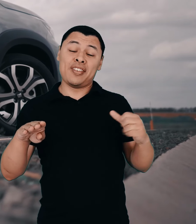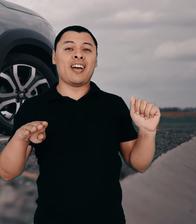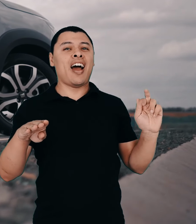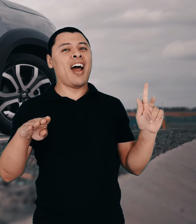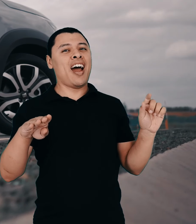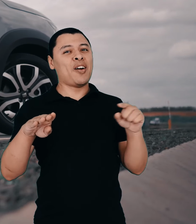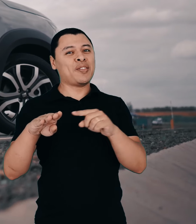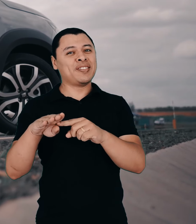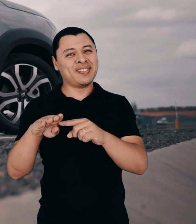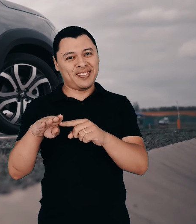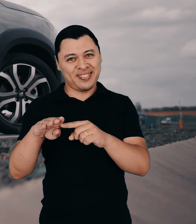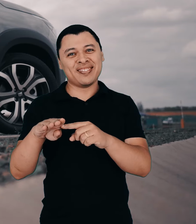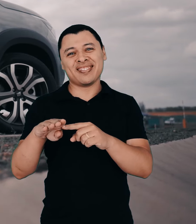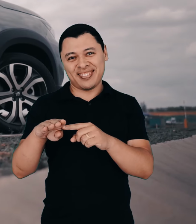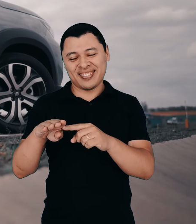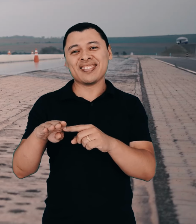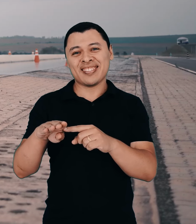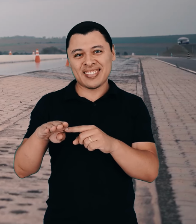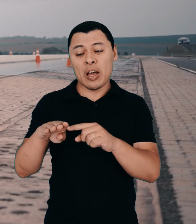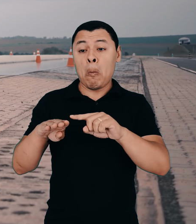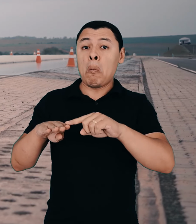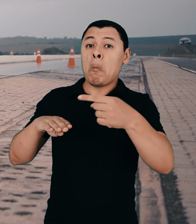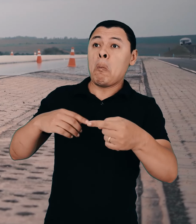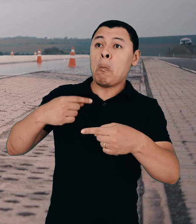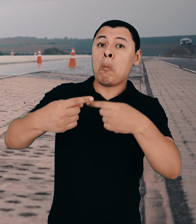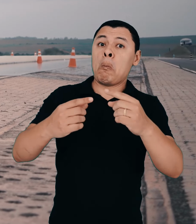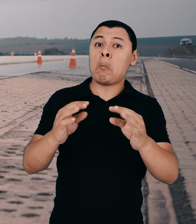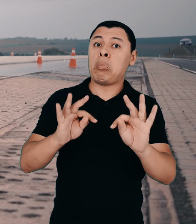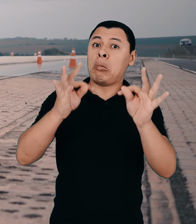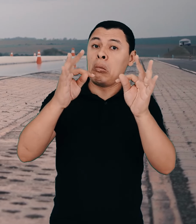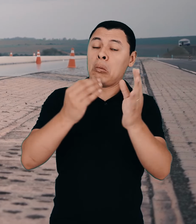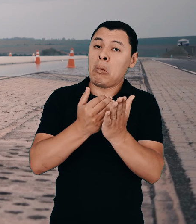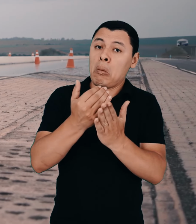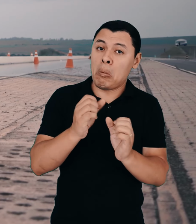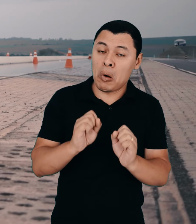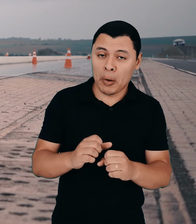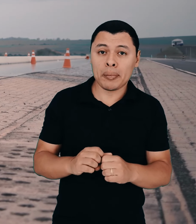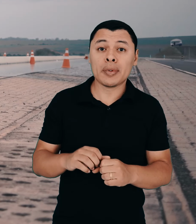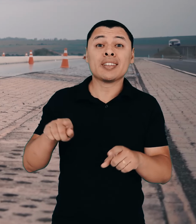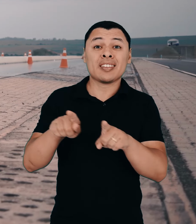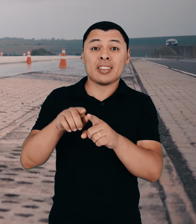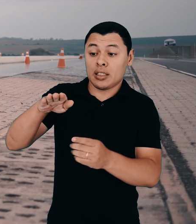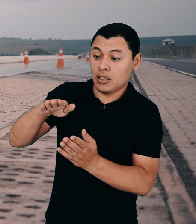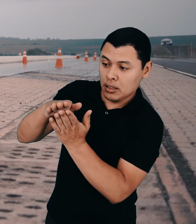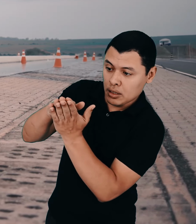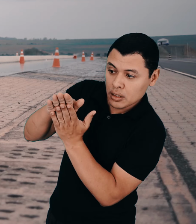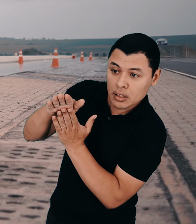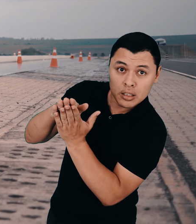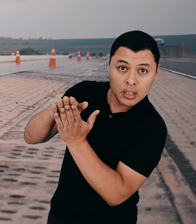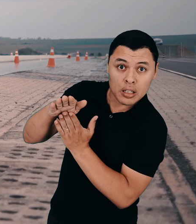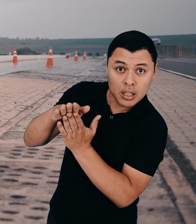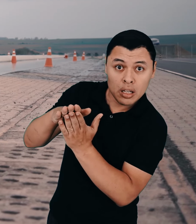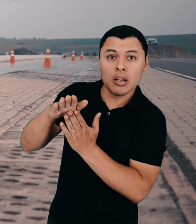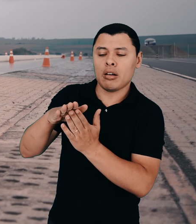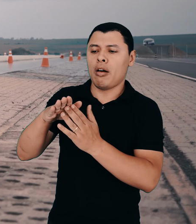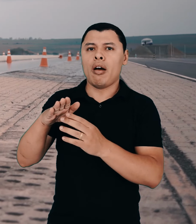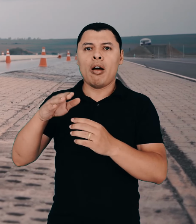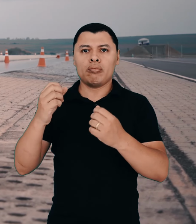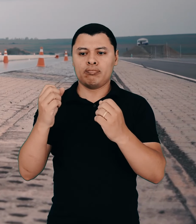ainda, apesar de compartilhar esses elementos. De fato, toda essa parte do assoalho, a estrutura do veículo, as